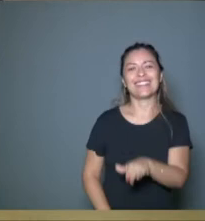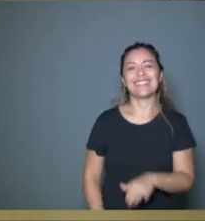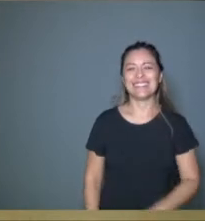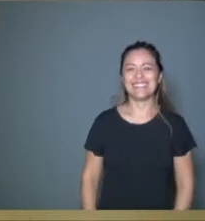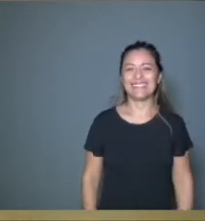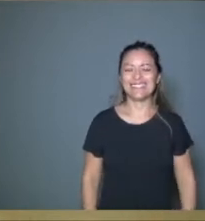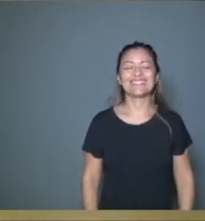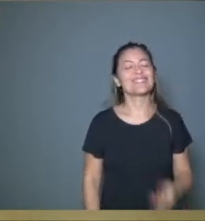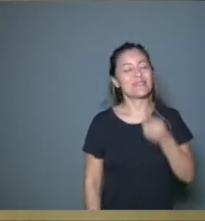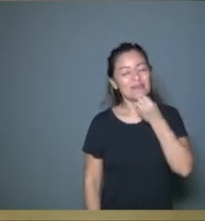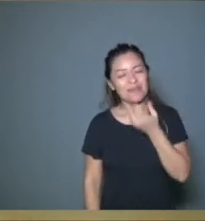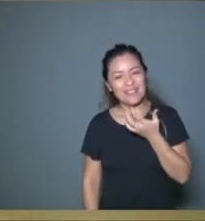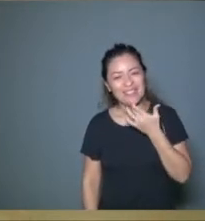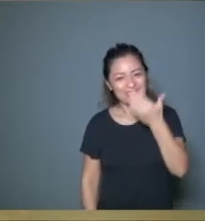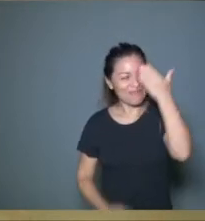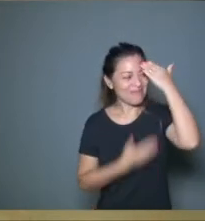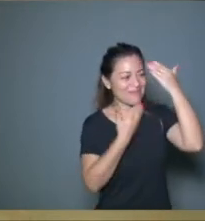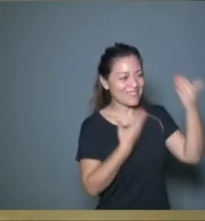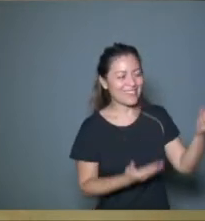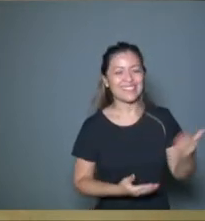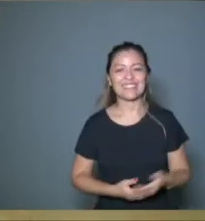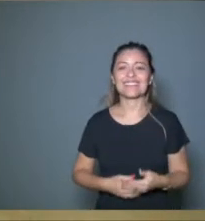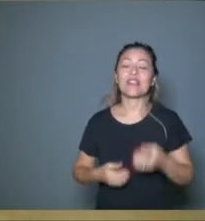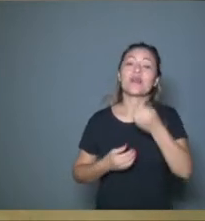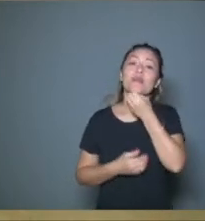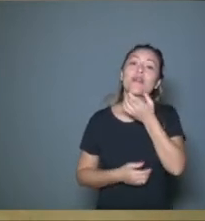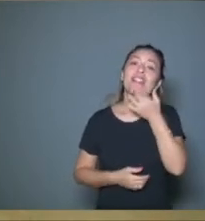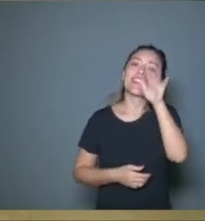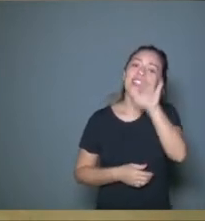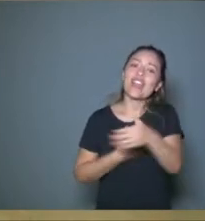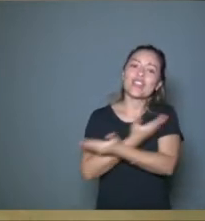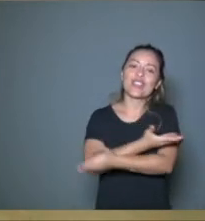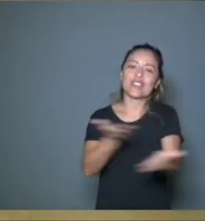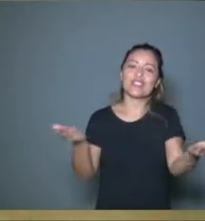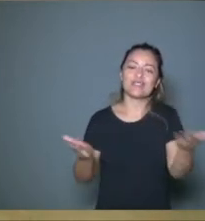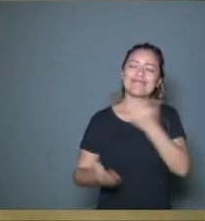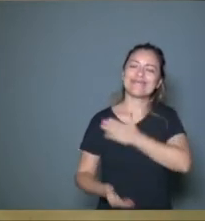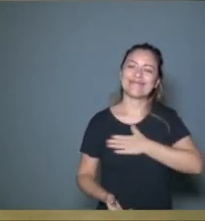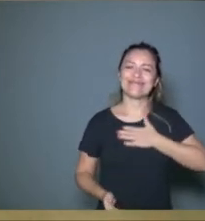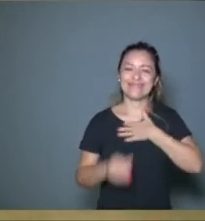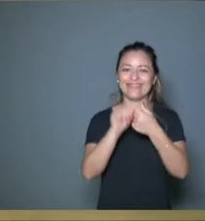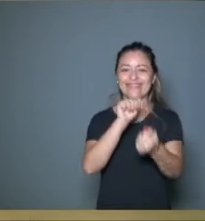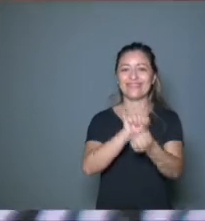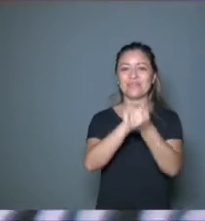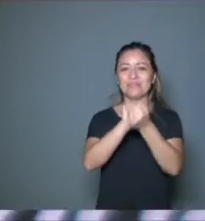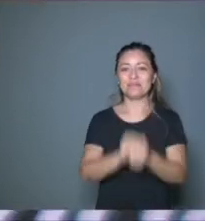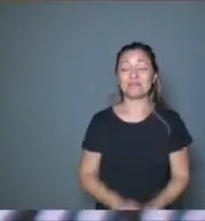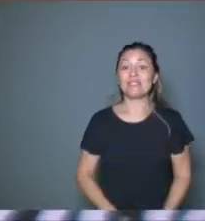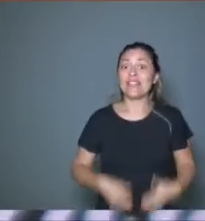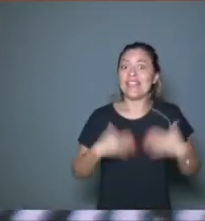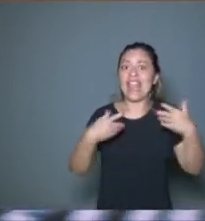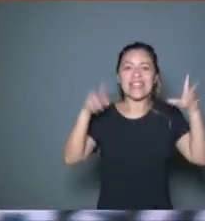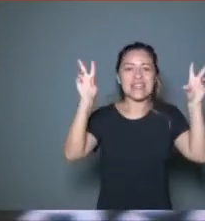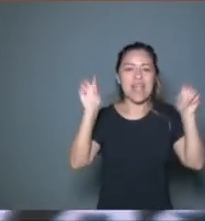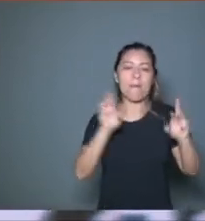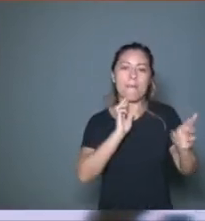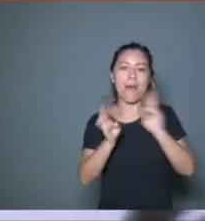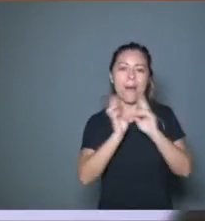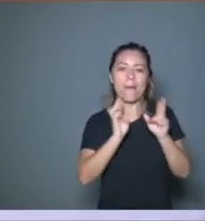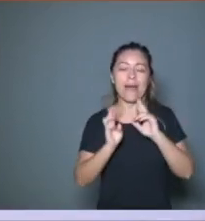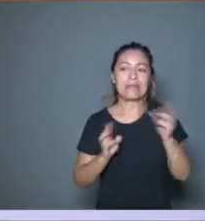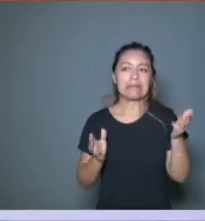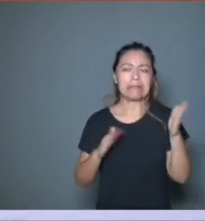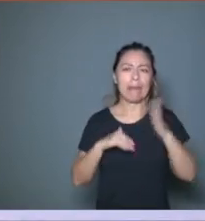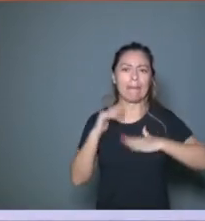Boa tarde, obrigado, Álvaro. Boa tarde a todos, obrigado. Prazer estar aqui com vocês. Bom, falar de resultado, na prática, nós vamos